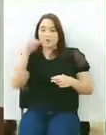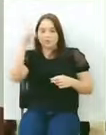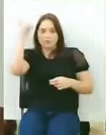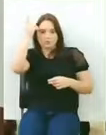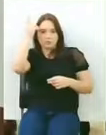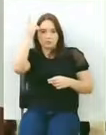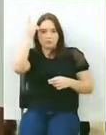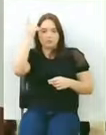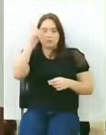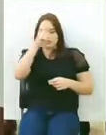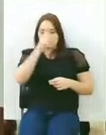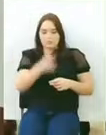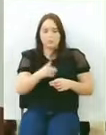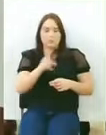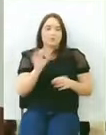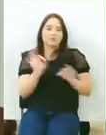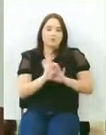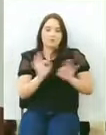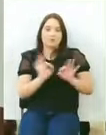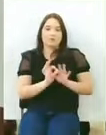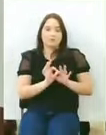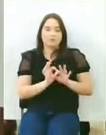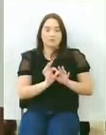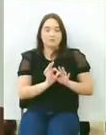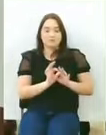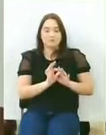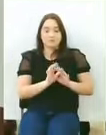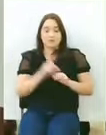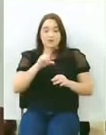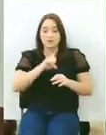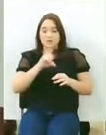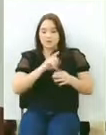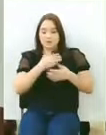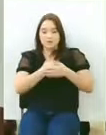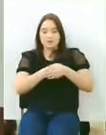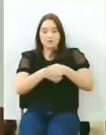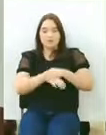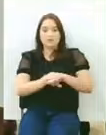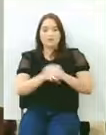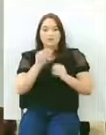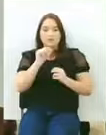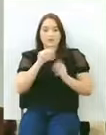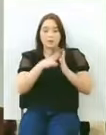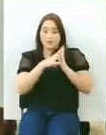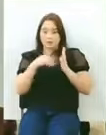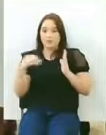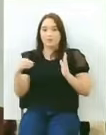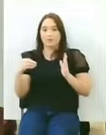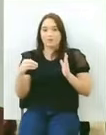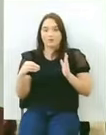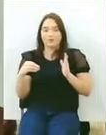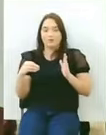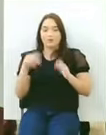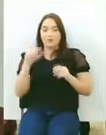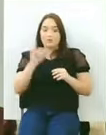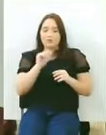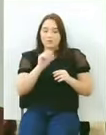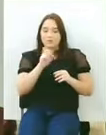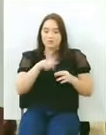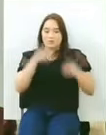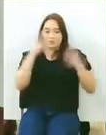como dominadores dos que vos foram confiados, antes tornando-vos modelos